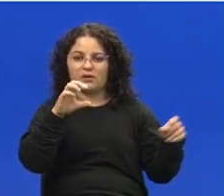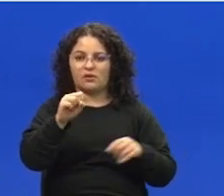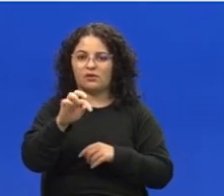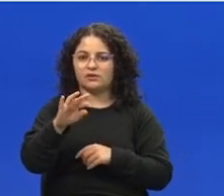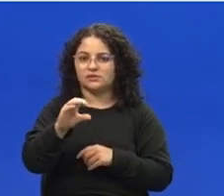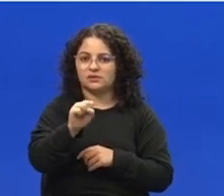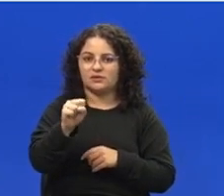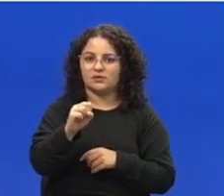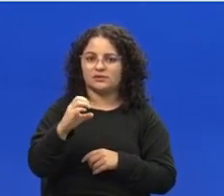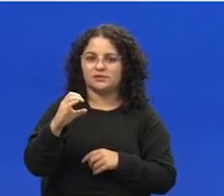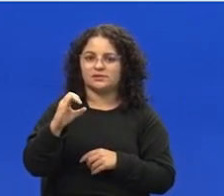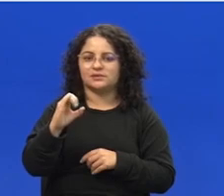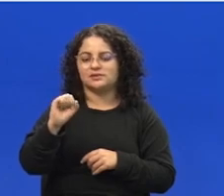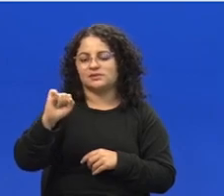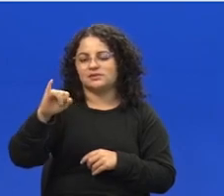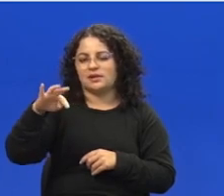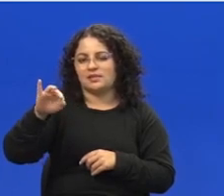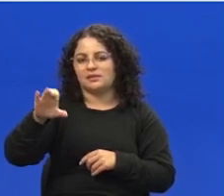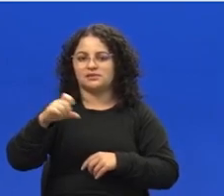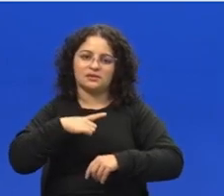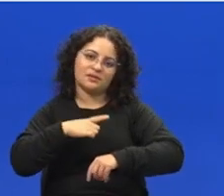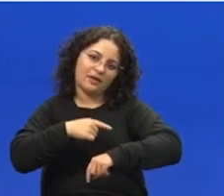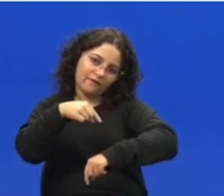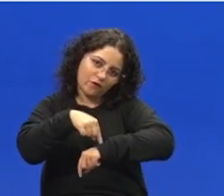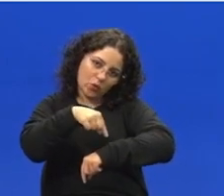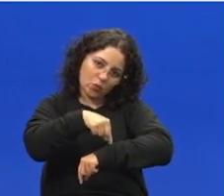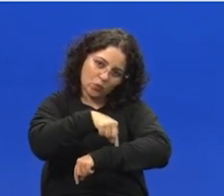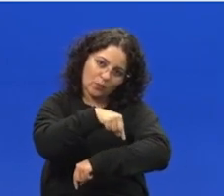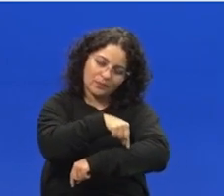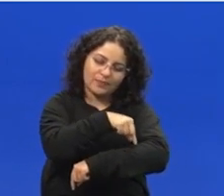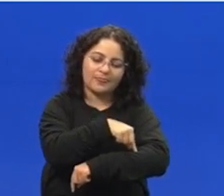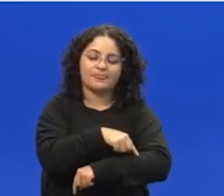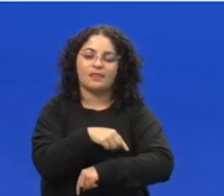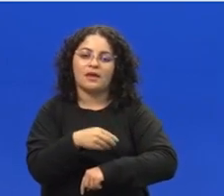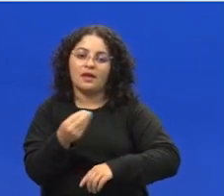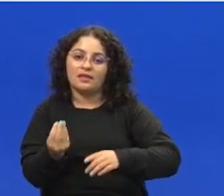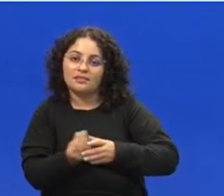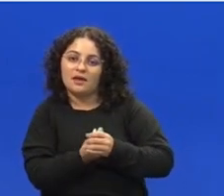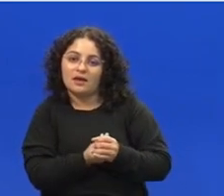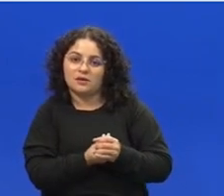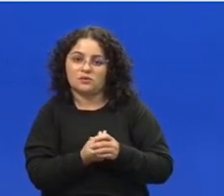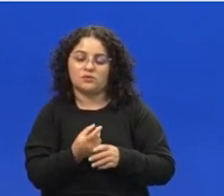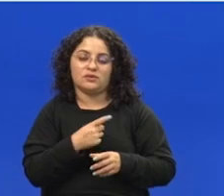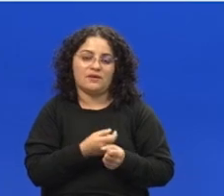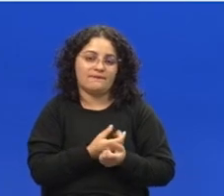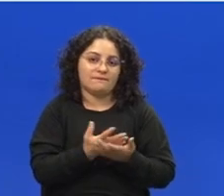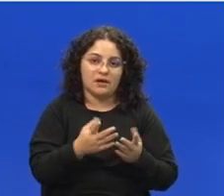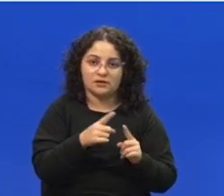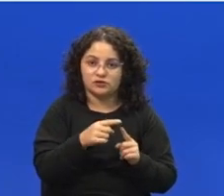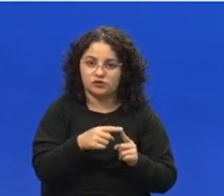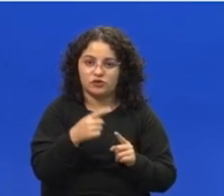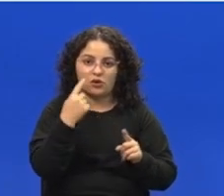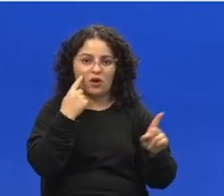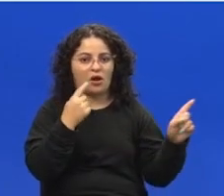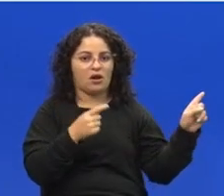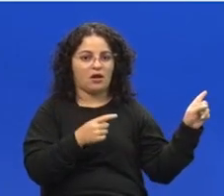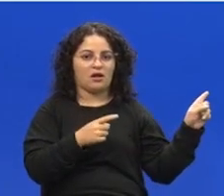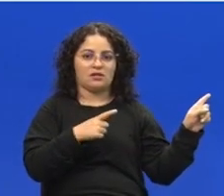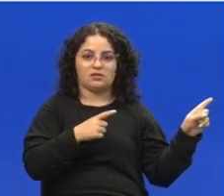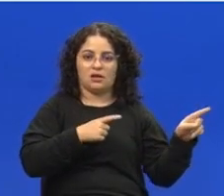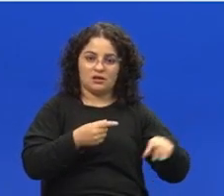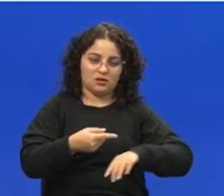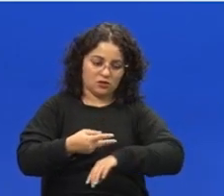que são as internas ou as externas. As osteossínteses internas, elas têm vários tipos, as placas, os parafusos,